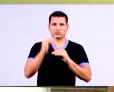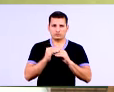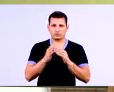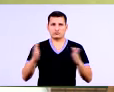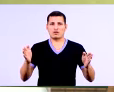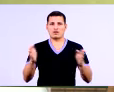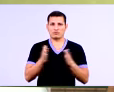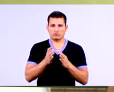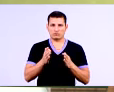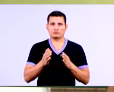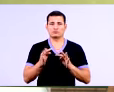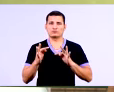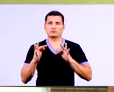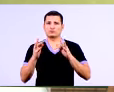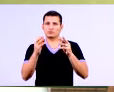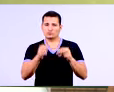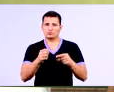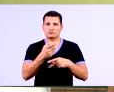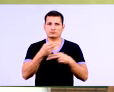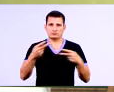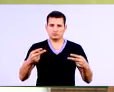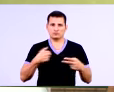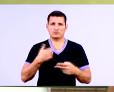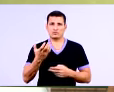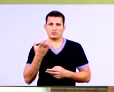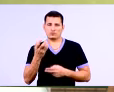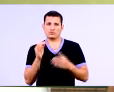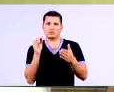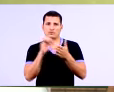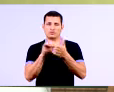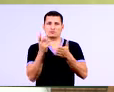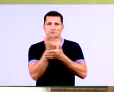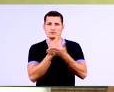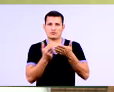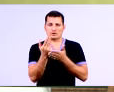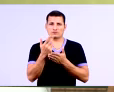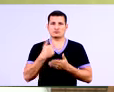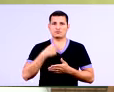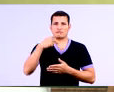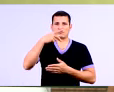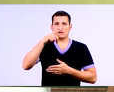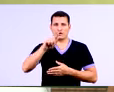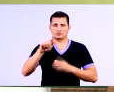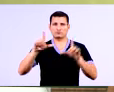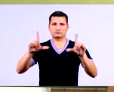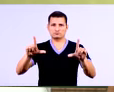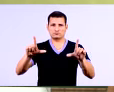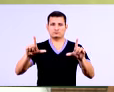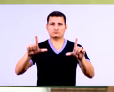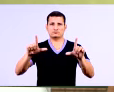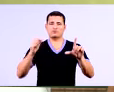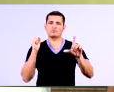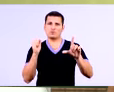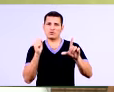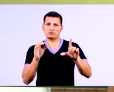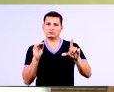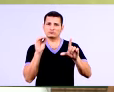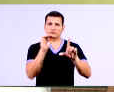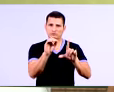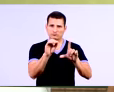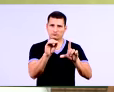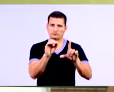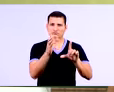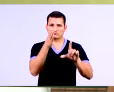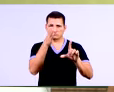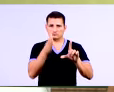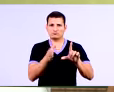largura dos nossos componentes, né? Então, eu quero colocar uma imagem na minha página HTML. Posso colocar ela